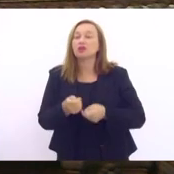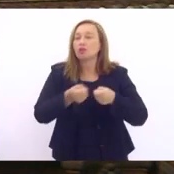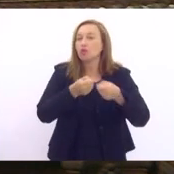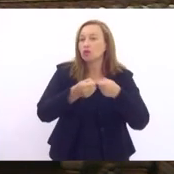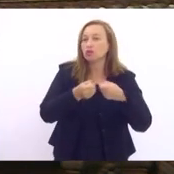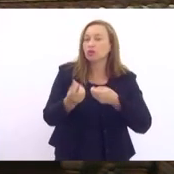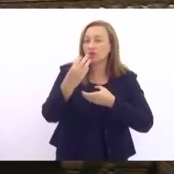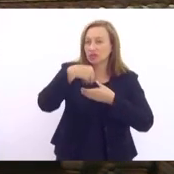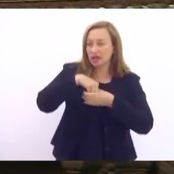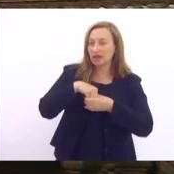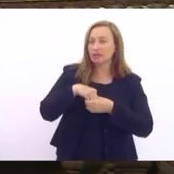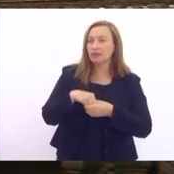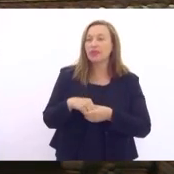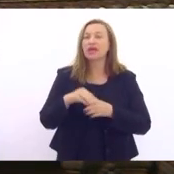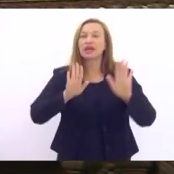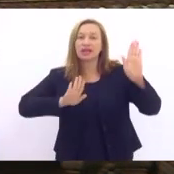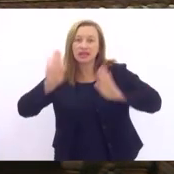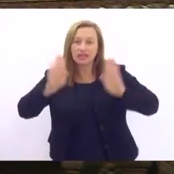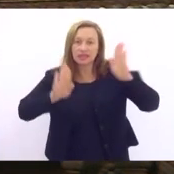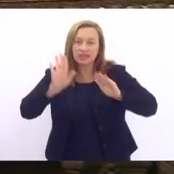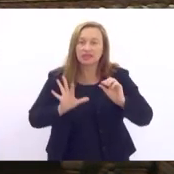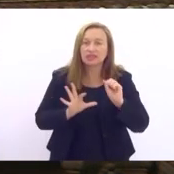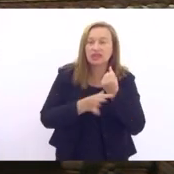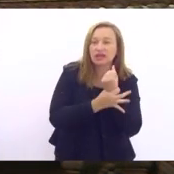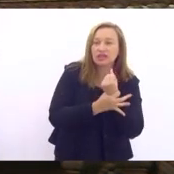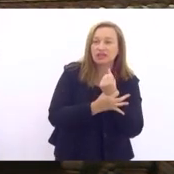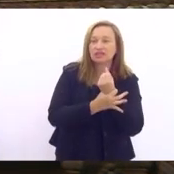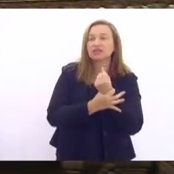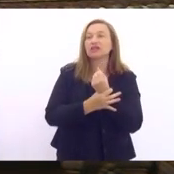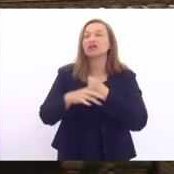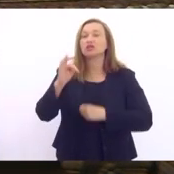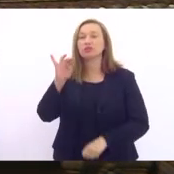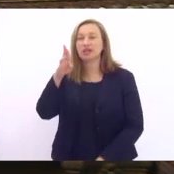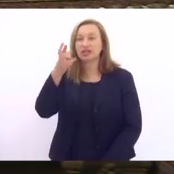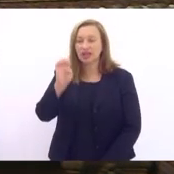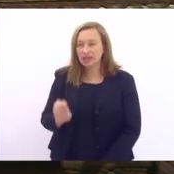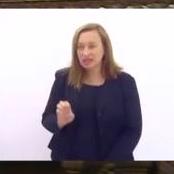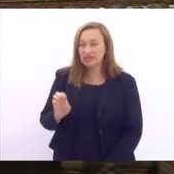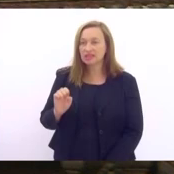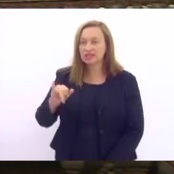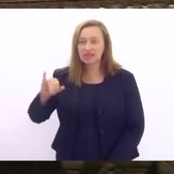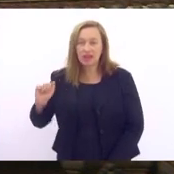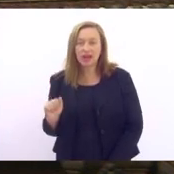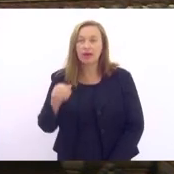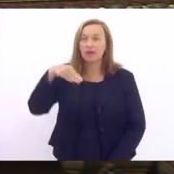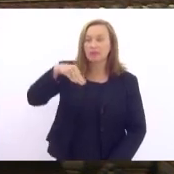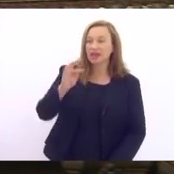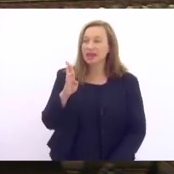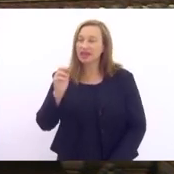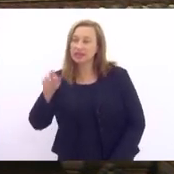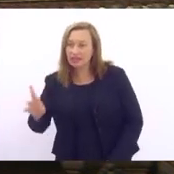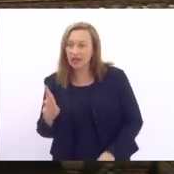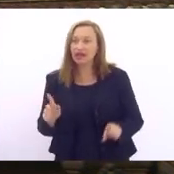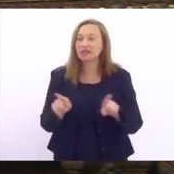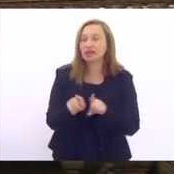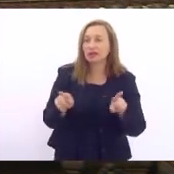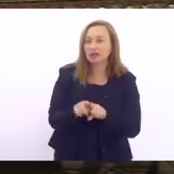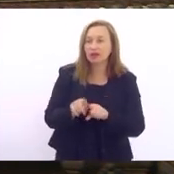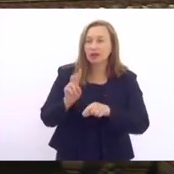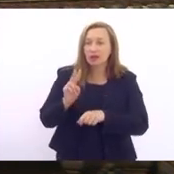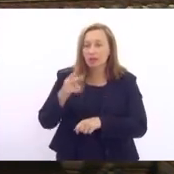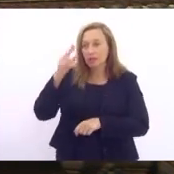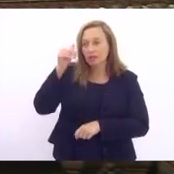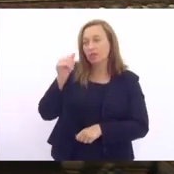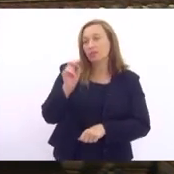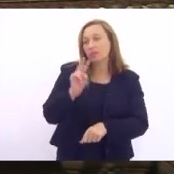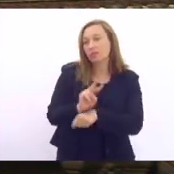Licitações, Segurança, Superintendência Militar, Superintendência da Brigada de Prevenção de Incêndio. Os deputados